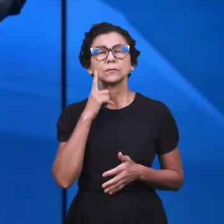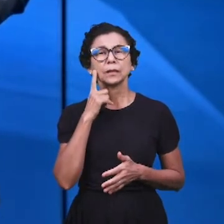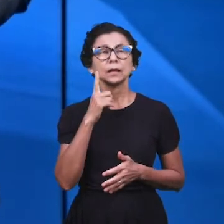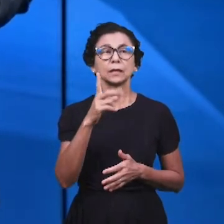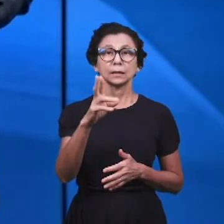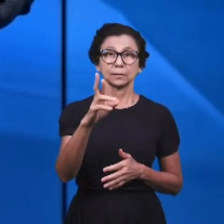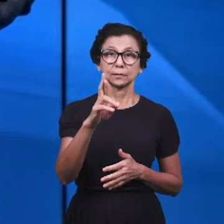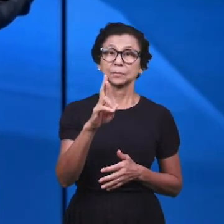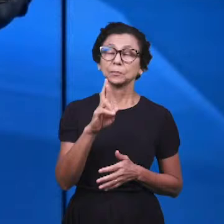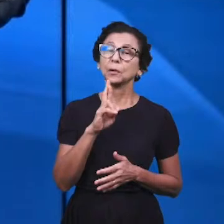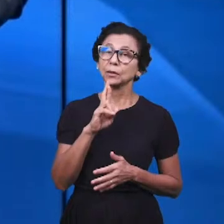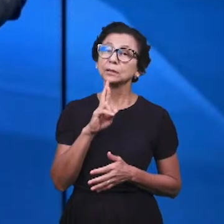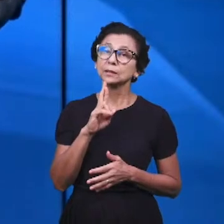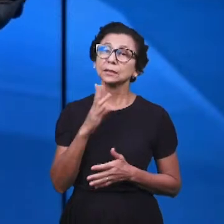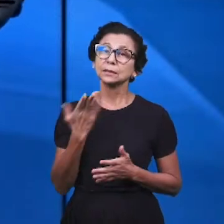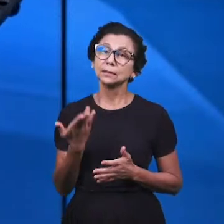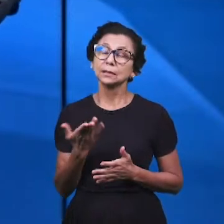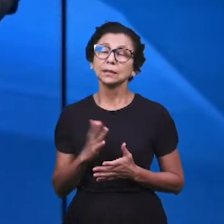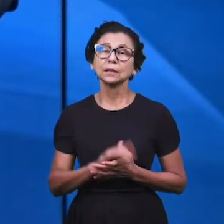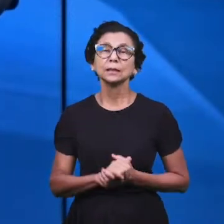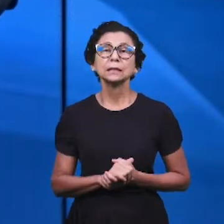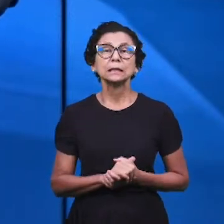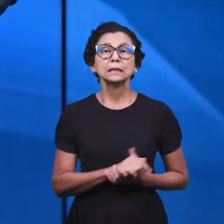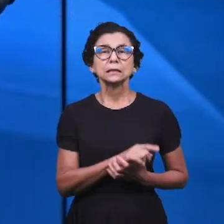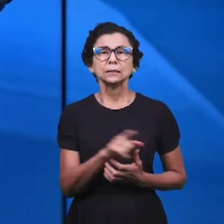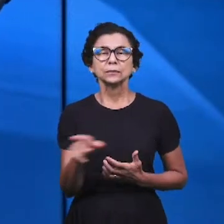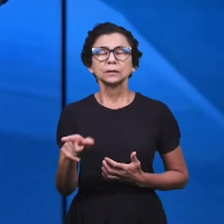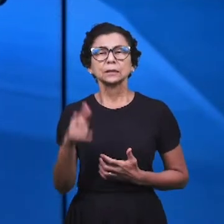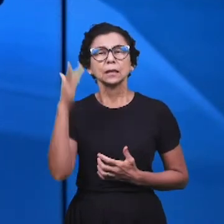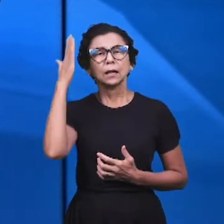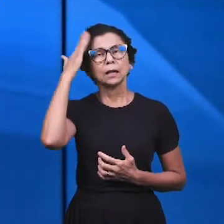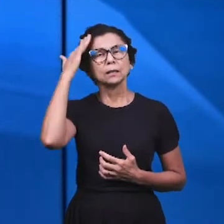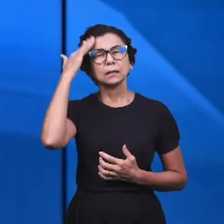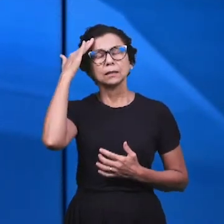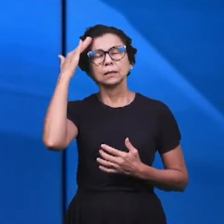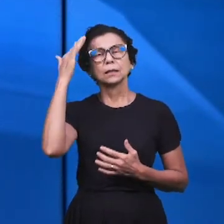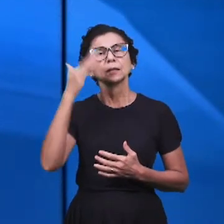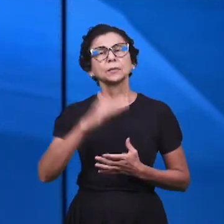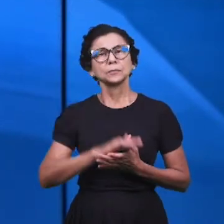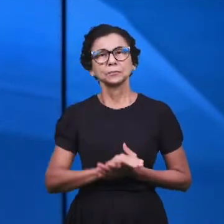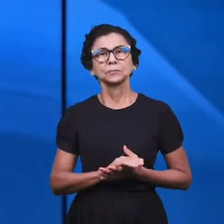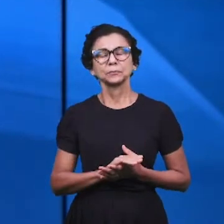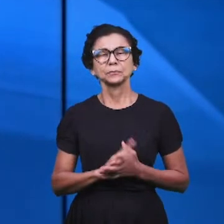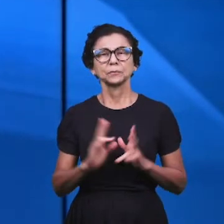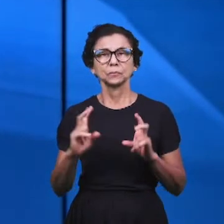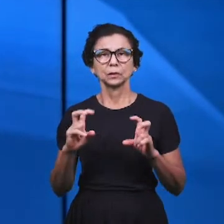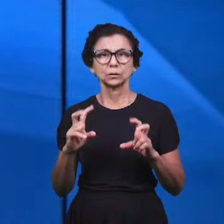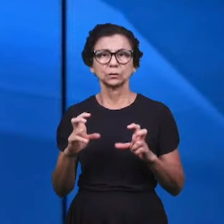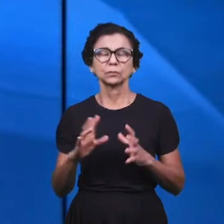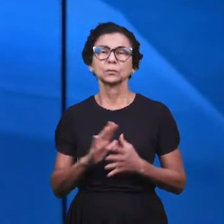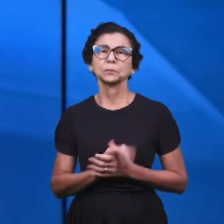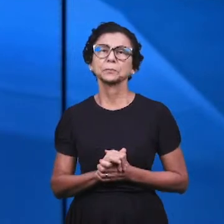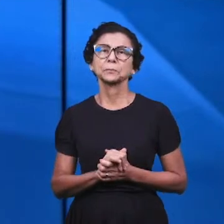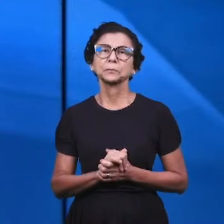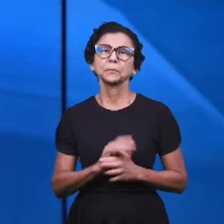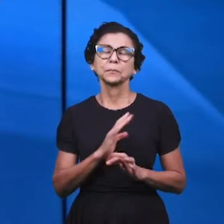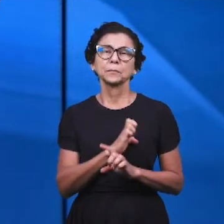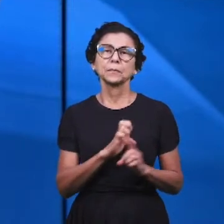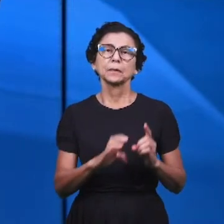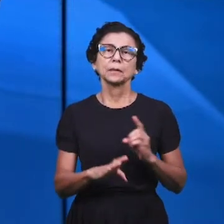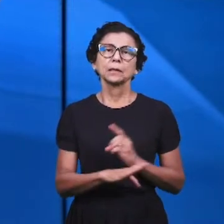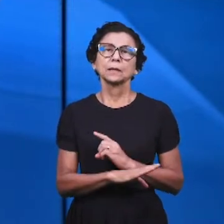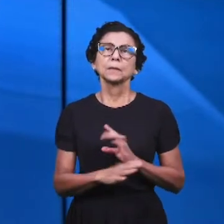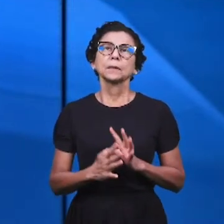para nós e isso facilitar os irmãos no entendimento do assunto da Escola Bíblica hoje pela manhã. Vamos